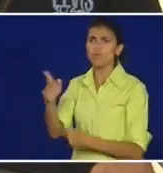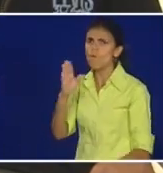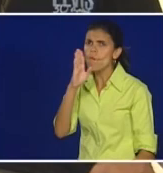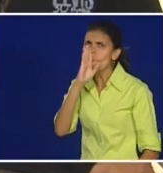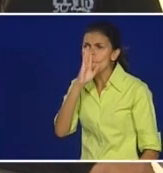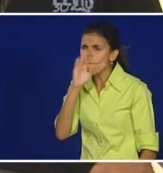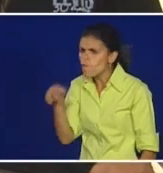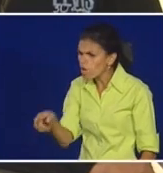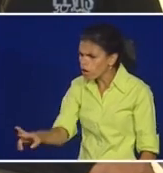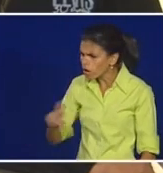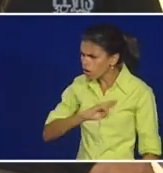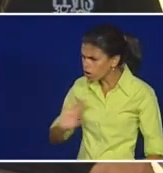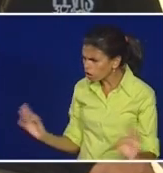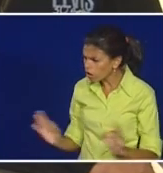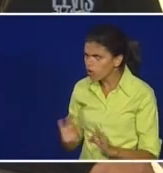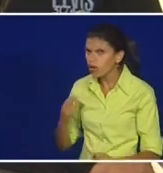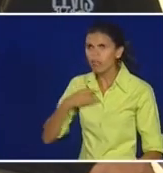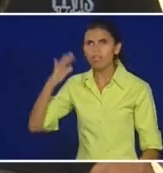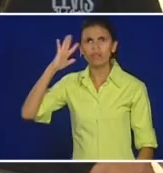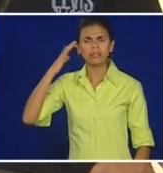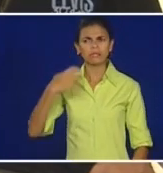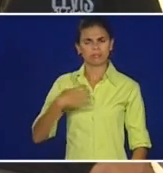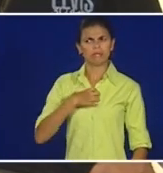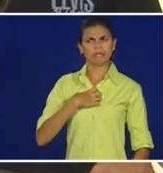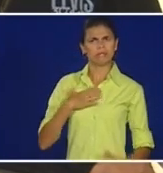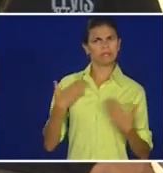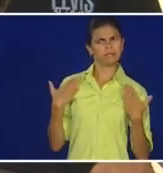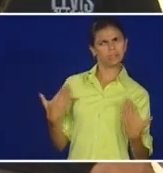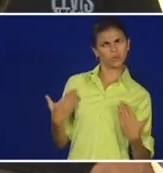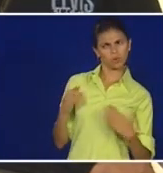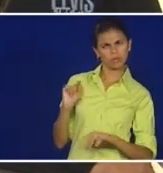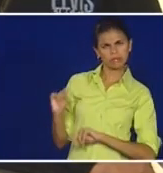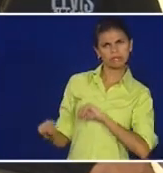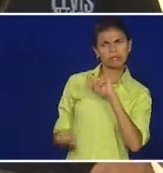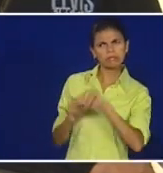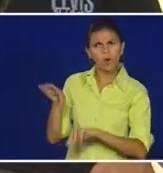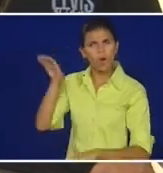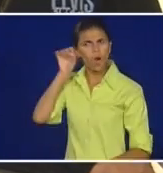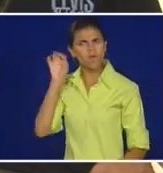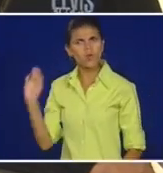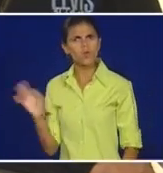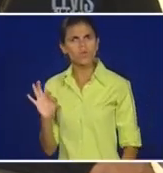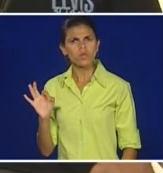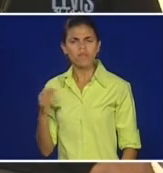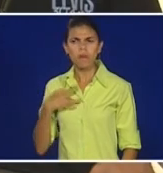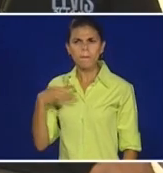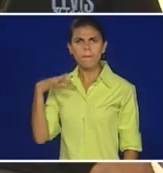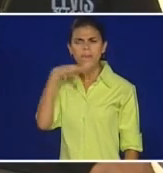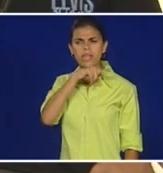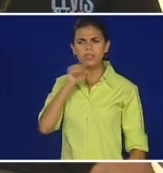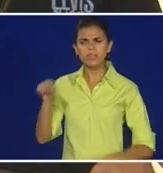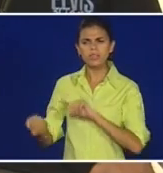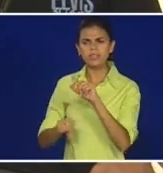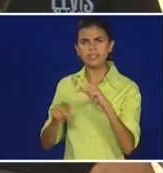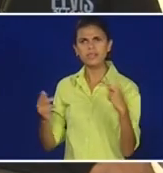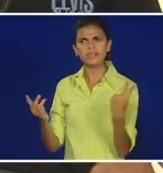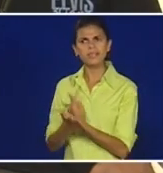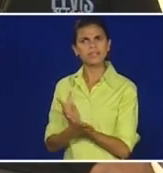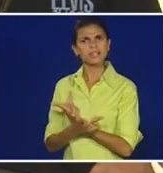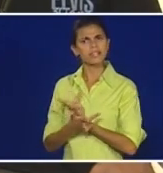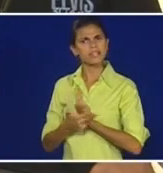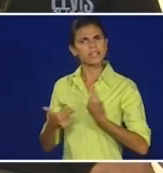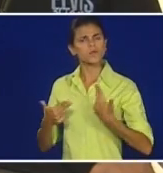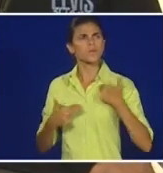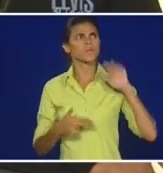Foi esse o primeiro sintoma, foi aí que a gente meio que percebeu que tinha alguma coisa errada. Chamamos um